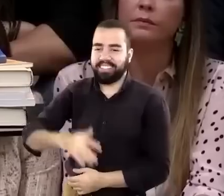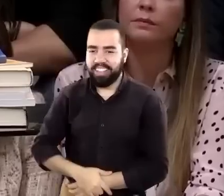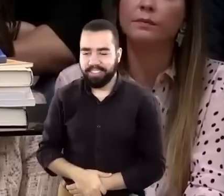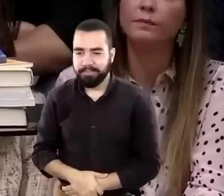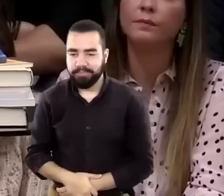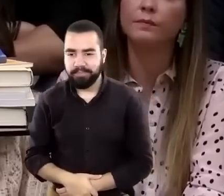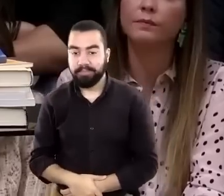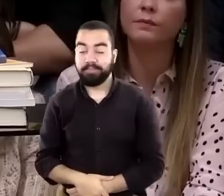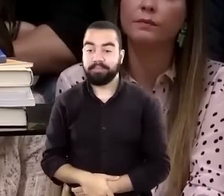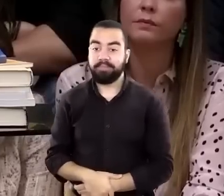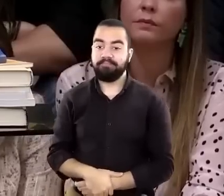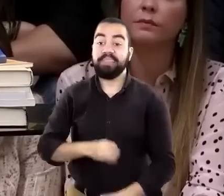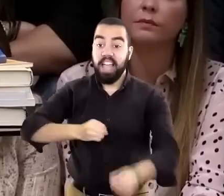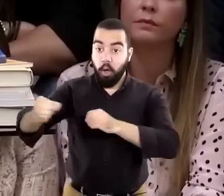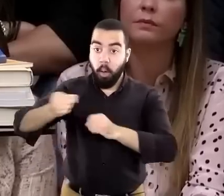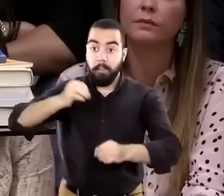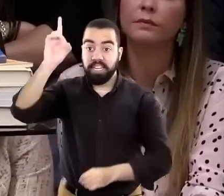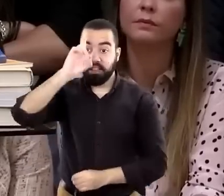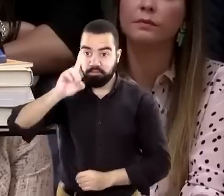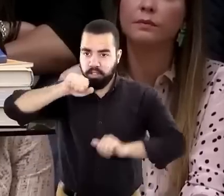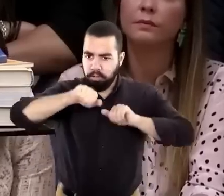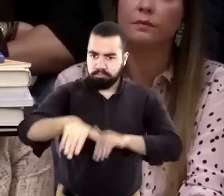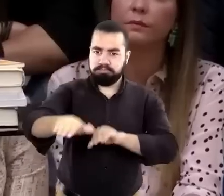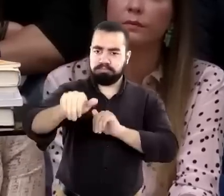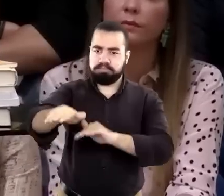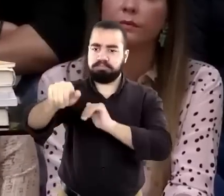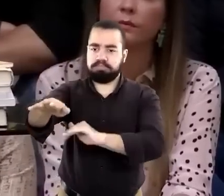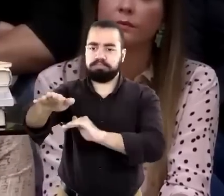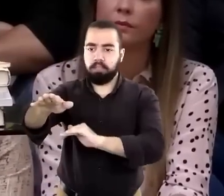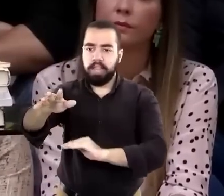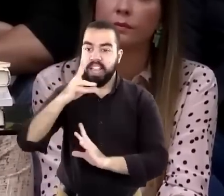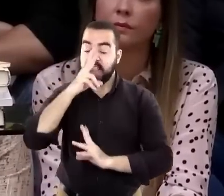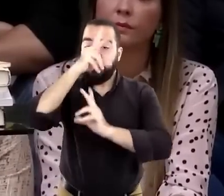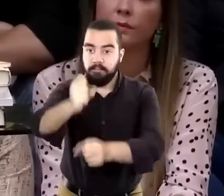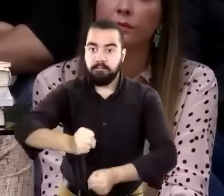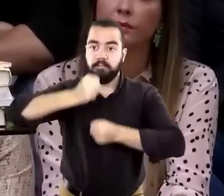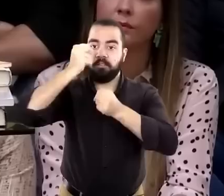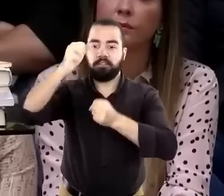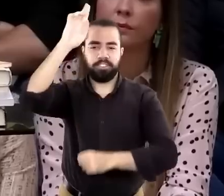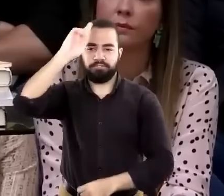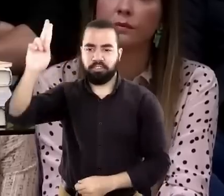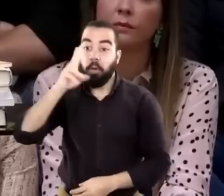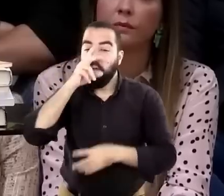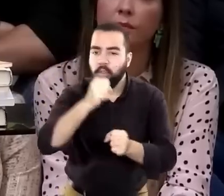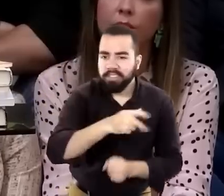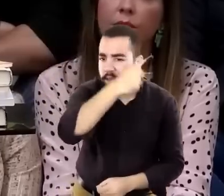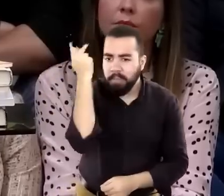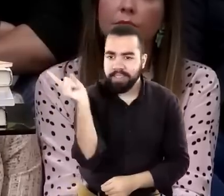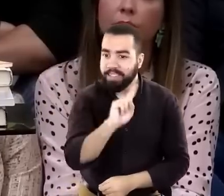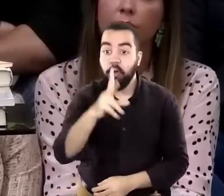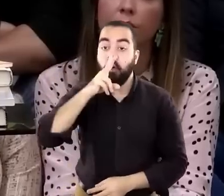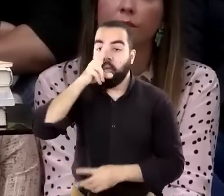lugar, a obra de Deus avança na força do Senhor, e não na força do homem. Por favor, versos 8 e 9 comigo,